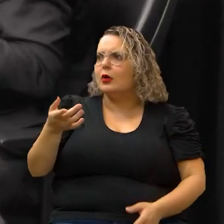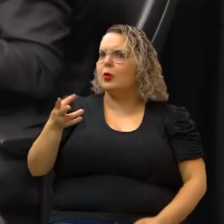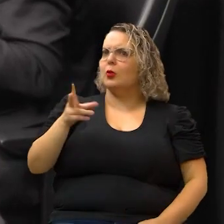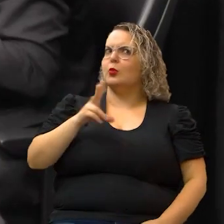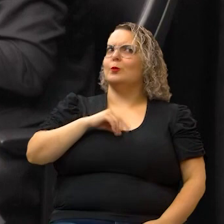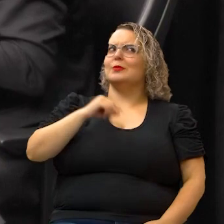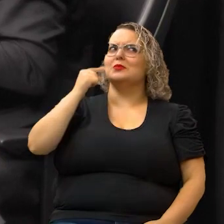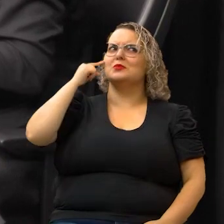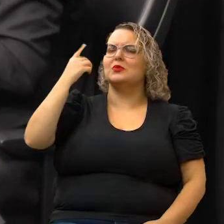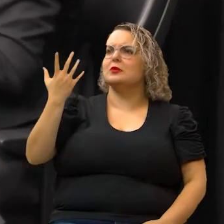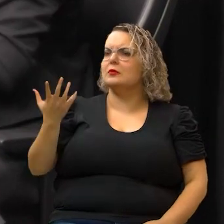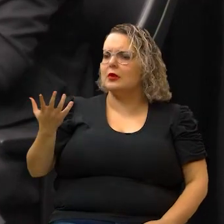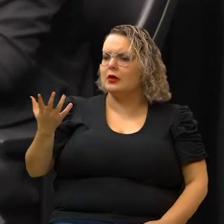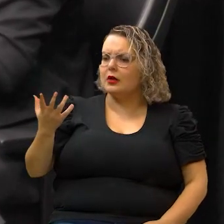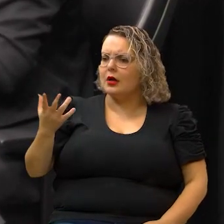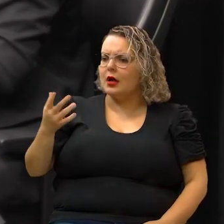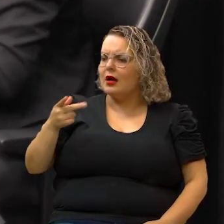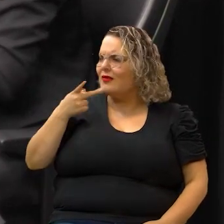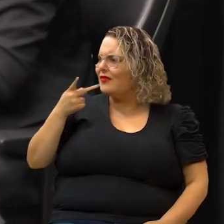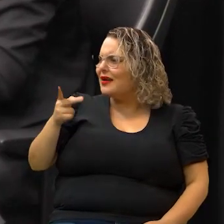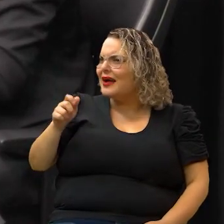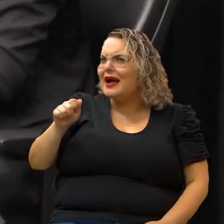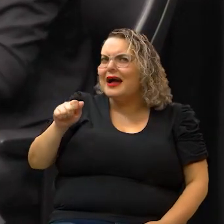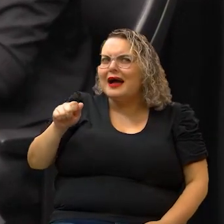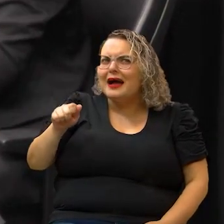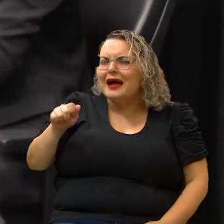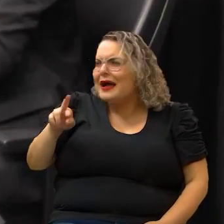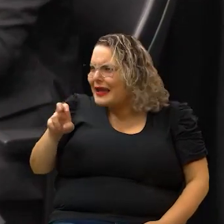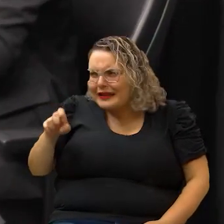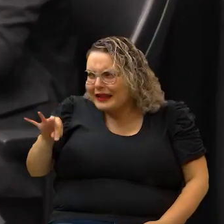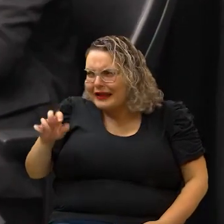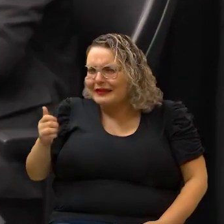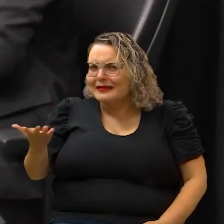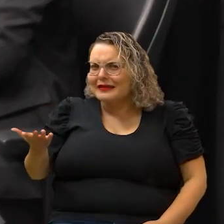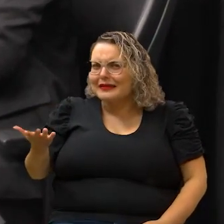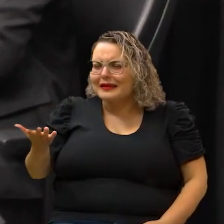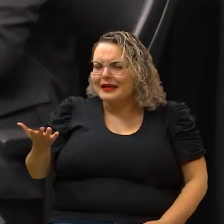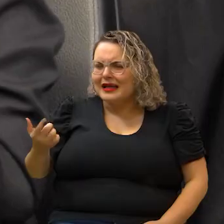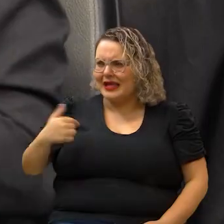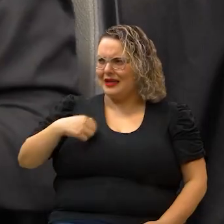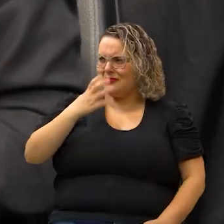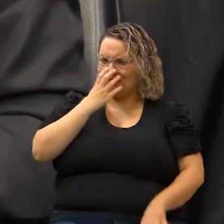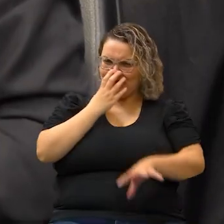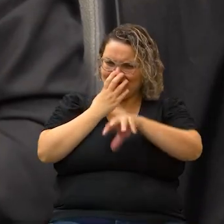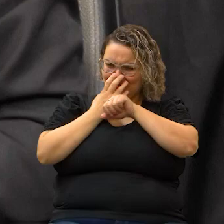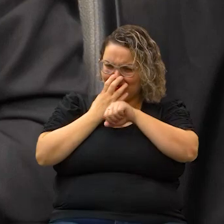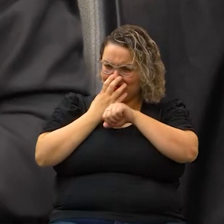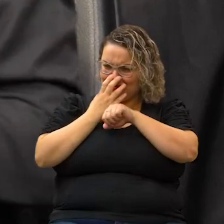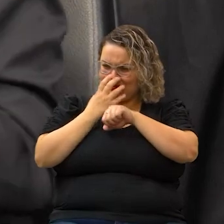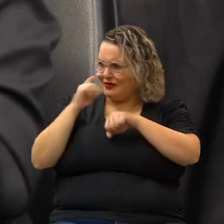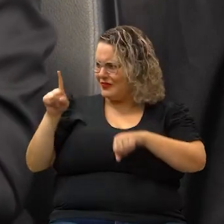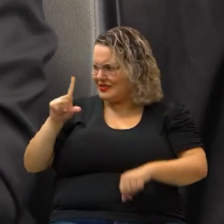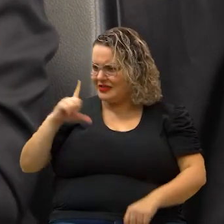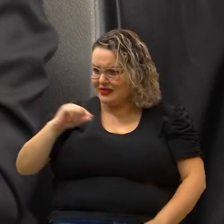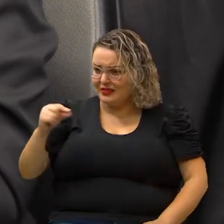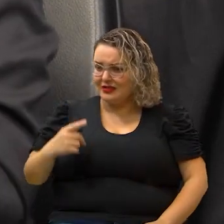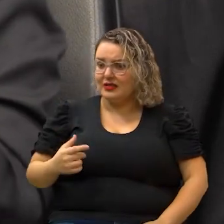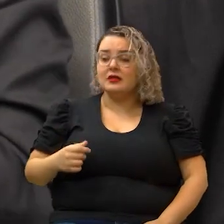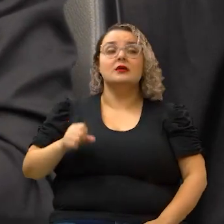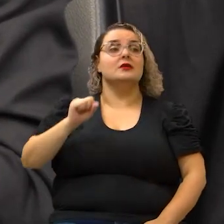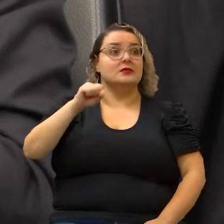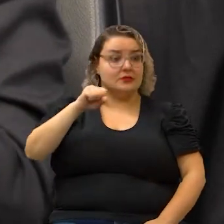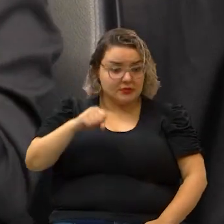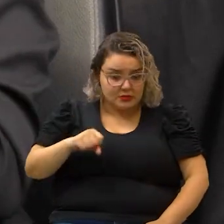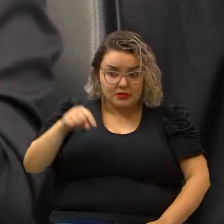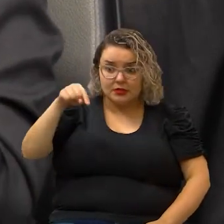tinha essa mensuração. Eu falei, escuta, Renata, mas peraí. Então ele estava entubado? Você me tirou? Eu falei,